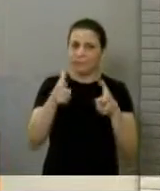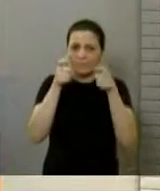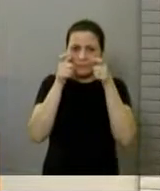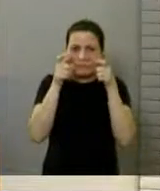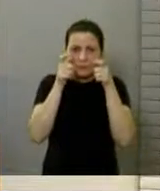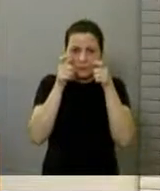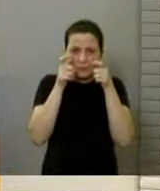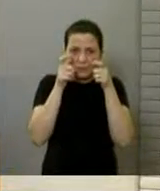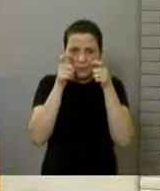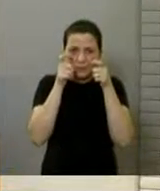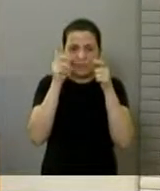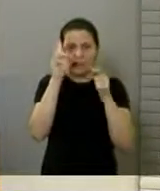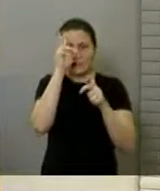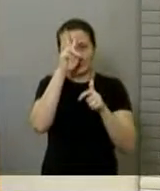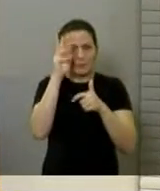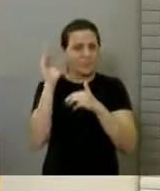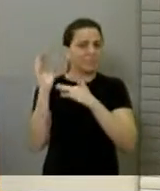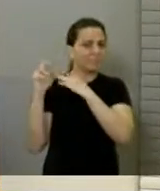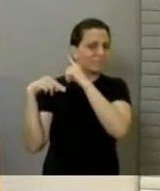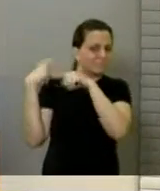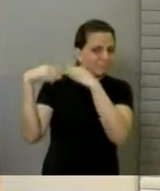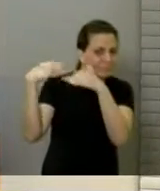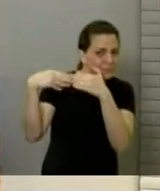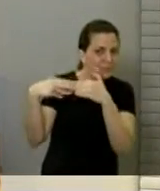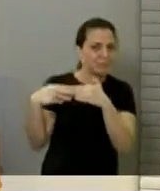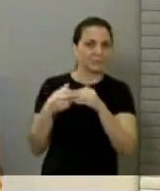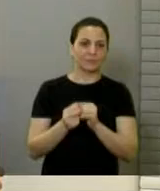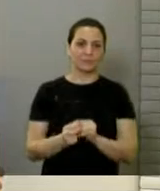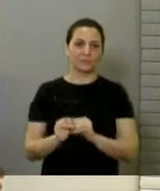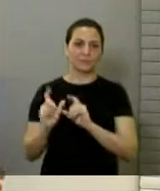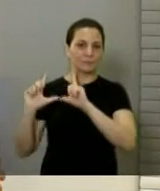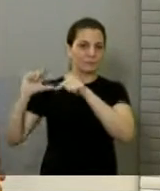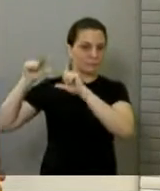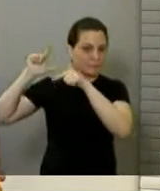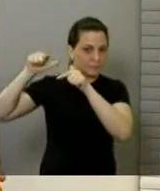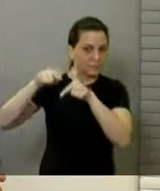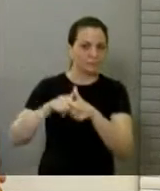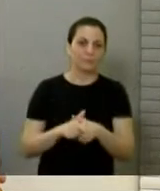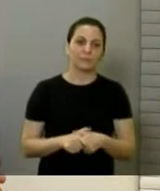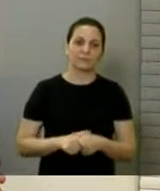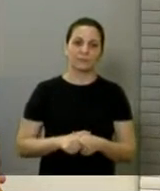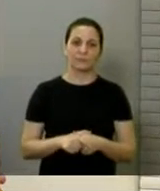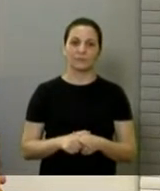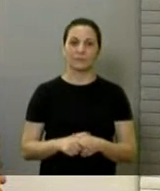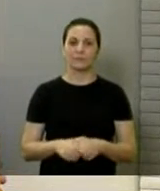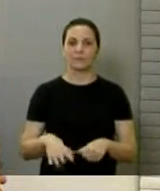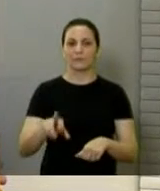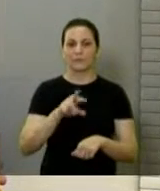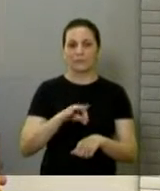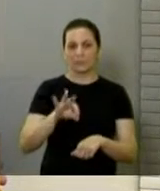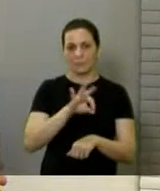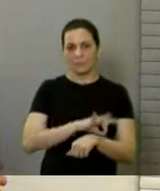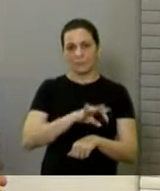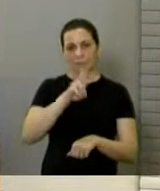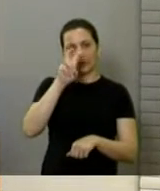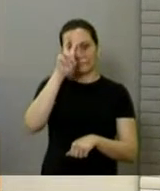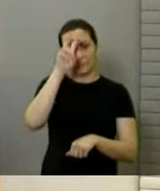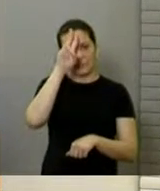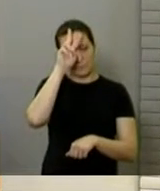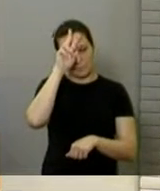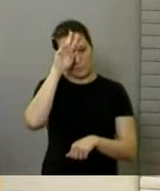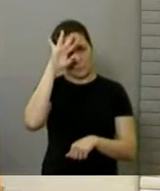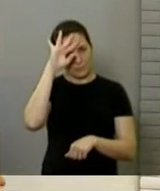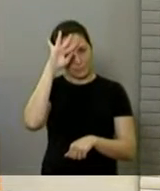gente pegar a história. É fácil. Por que que a dengue apareceu nos últimos 5, 6 anos do